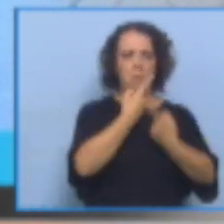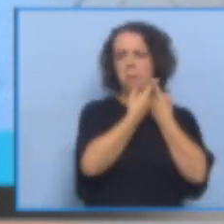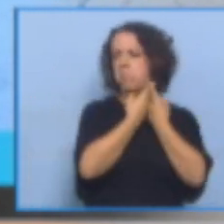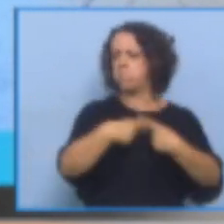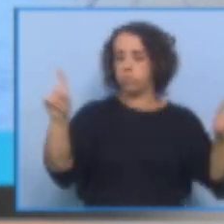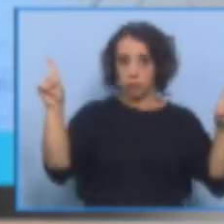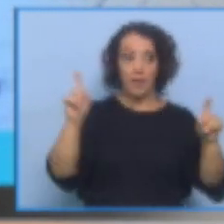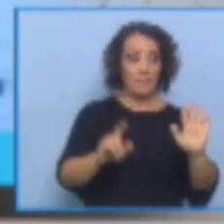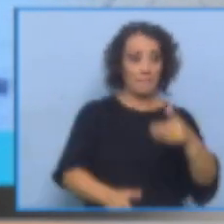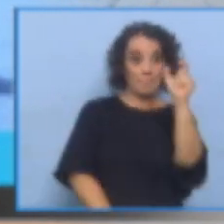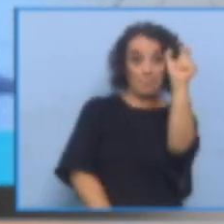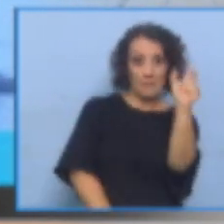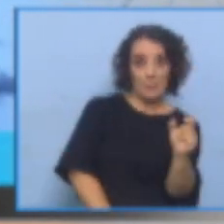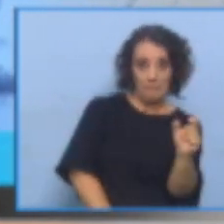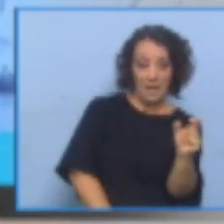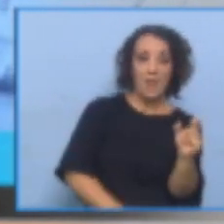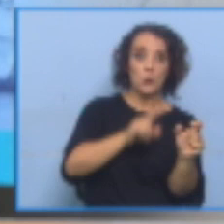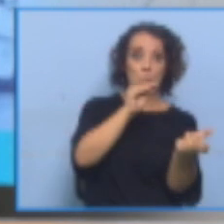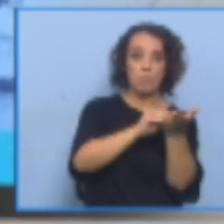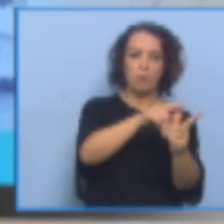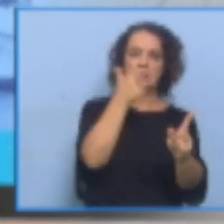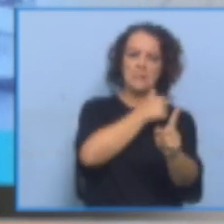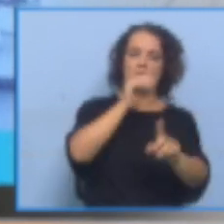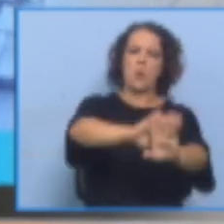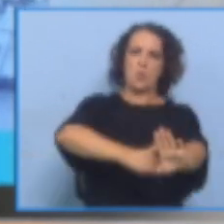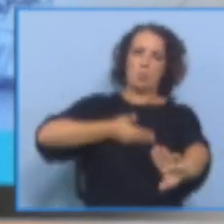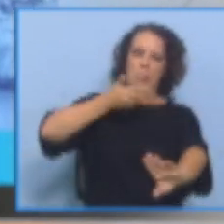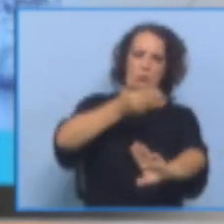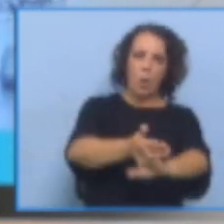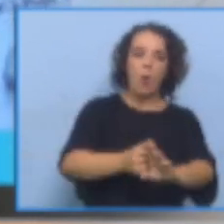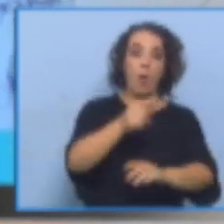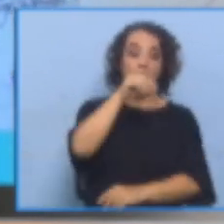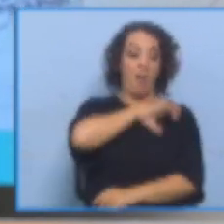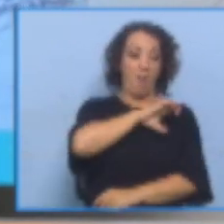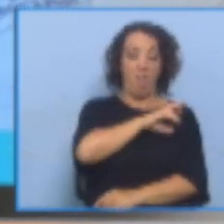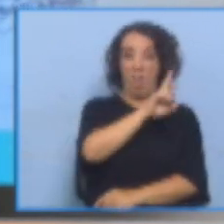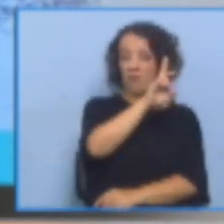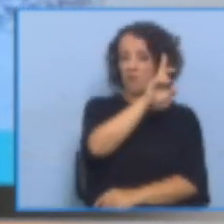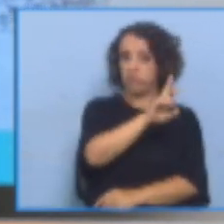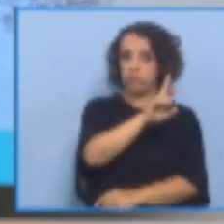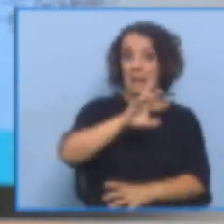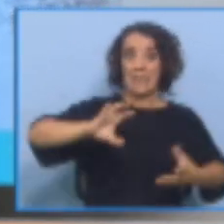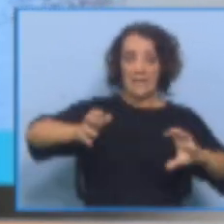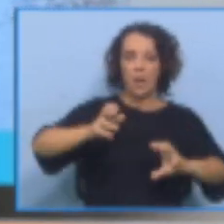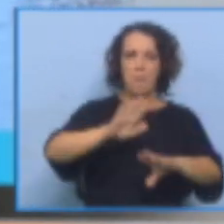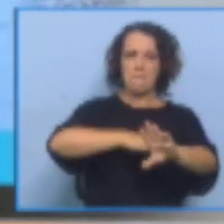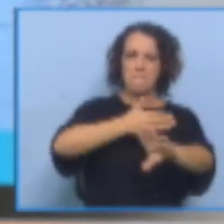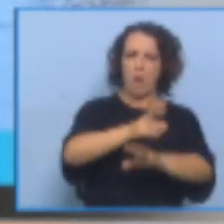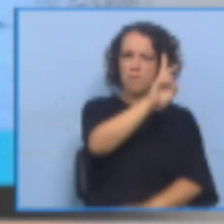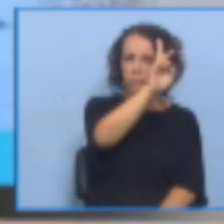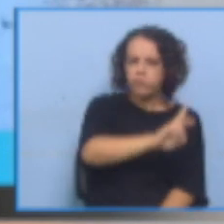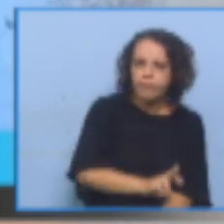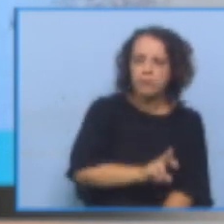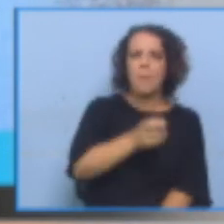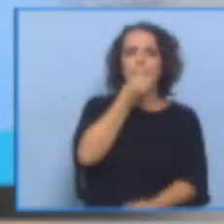pobres, aquela primeira fatia das 10... Eram mais sacrificados. Exato. Tinham caído o seu rendimento durante o período da crise